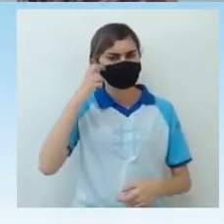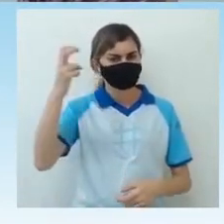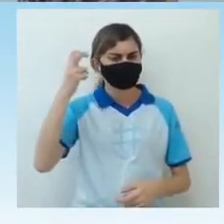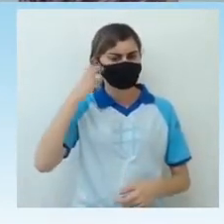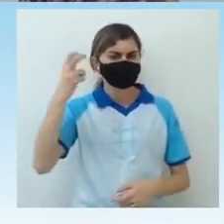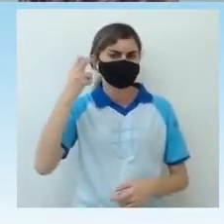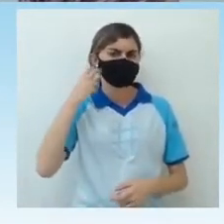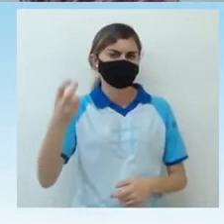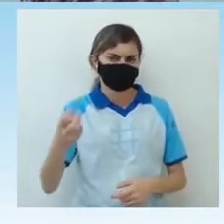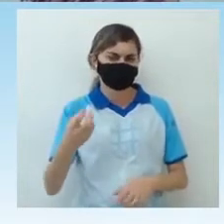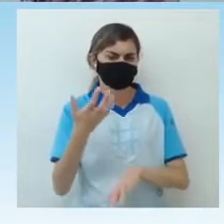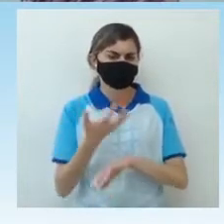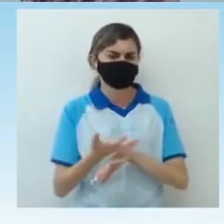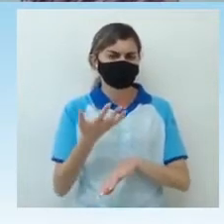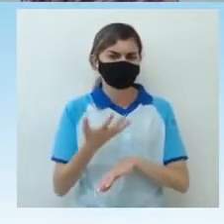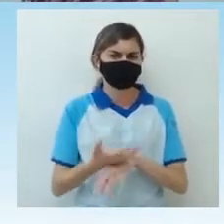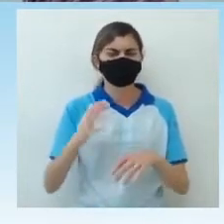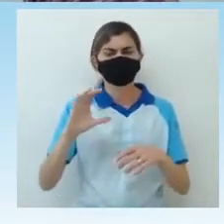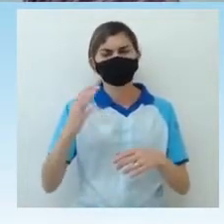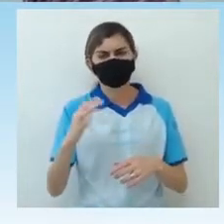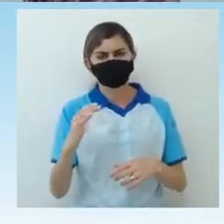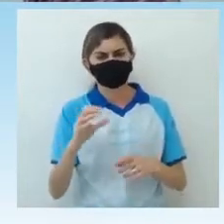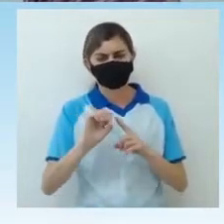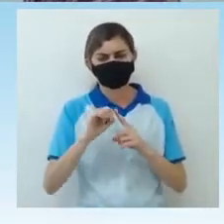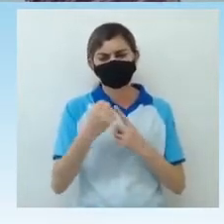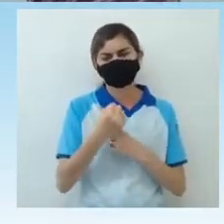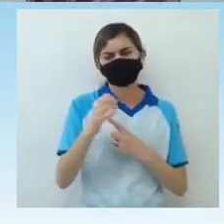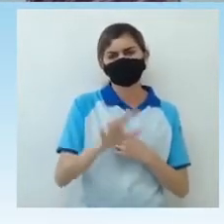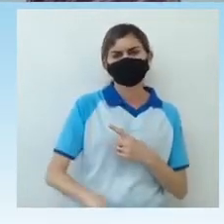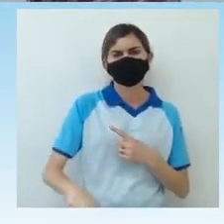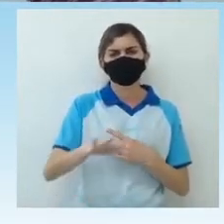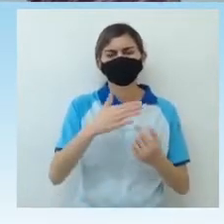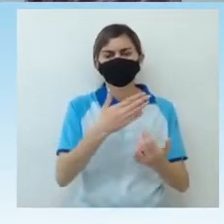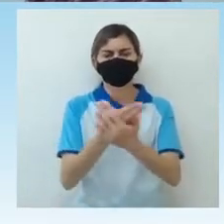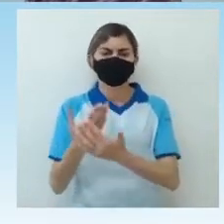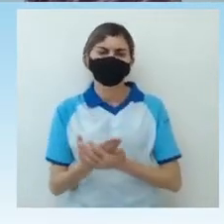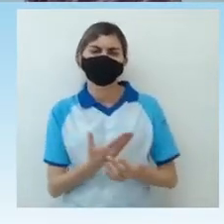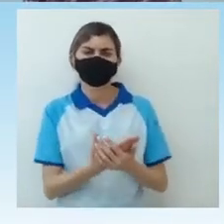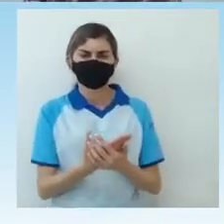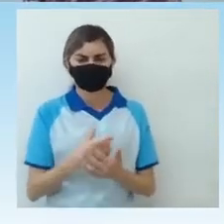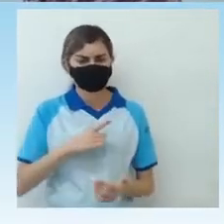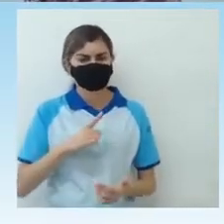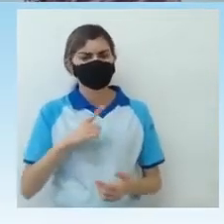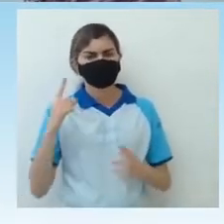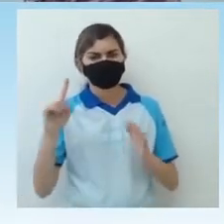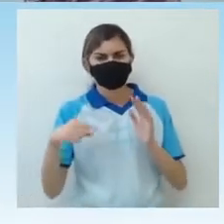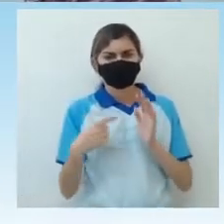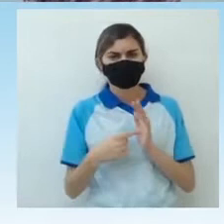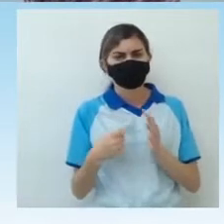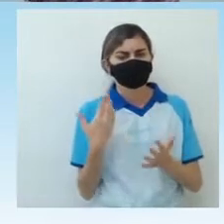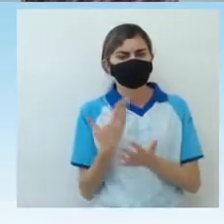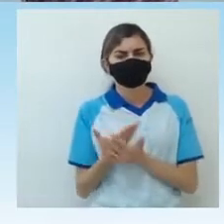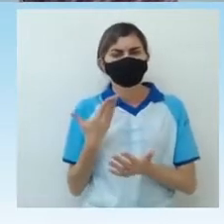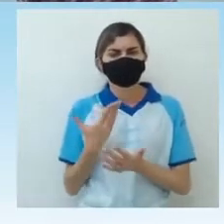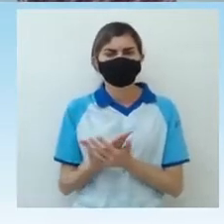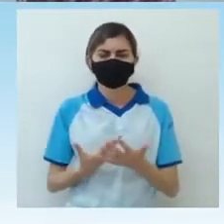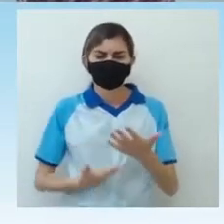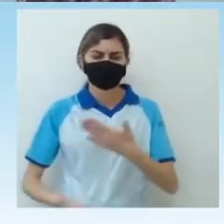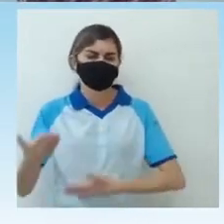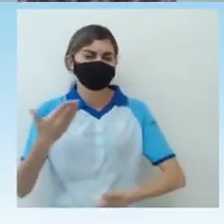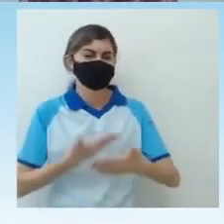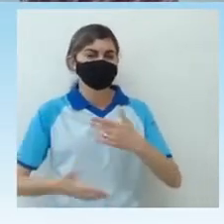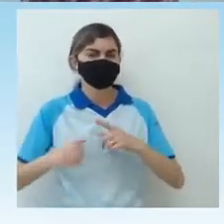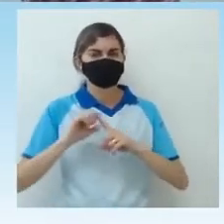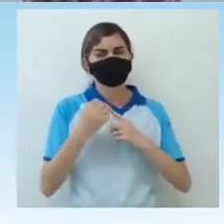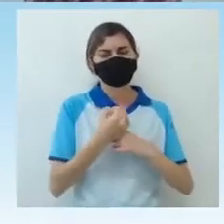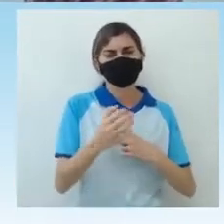Então, a disciplina, a ciência, sociologia, estuda, né, tem o seu objeto de estudo nessas relações da